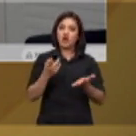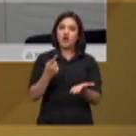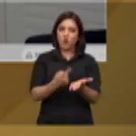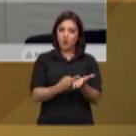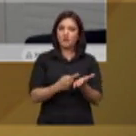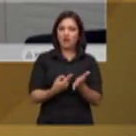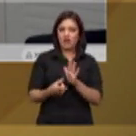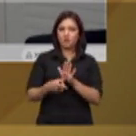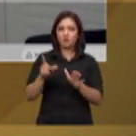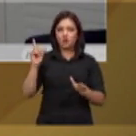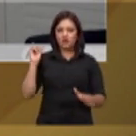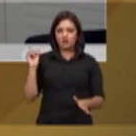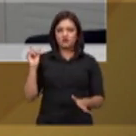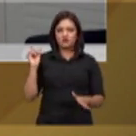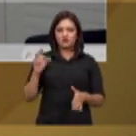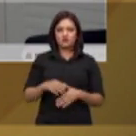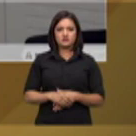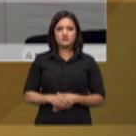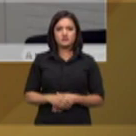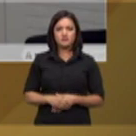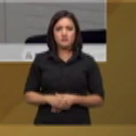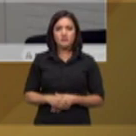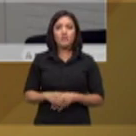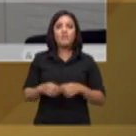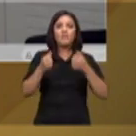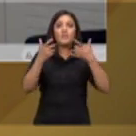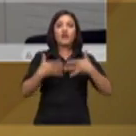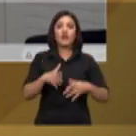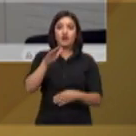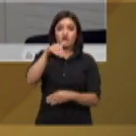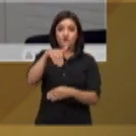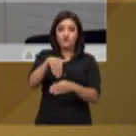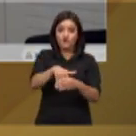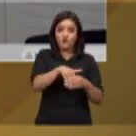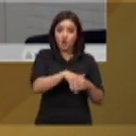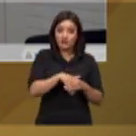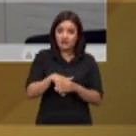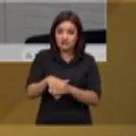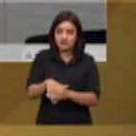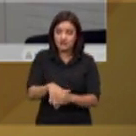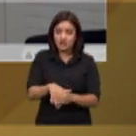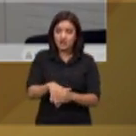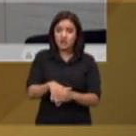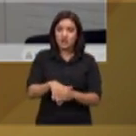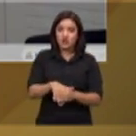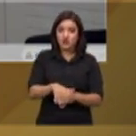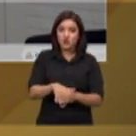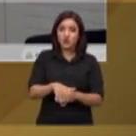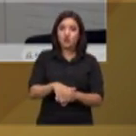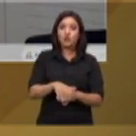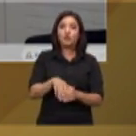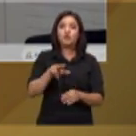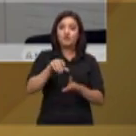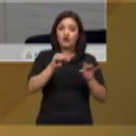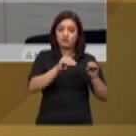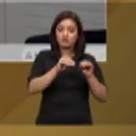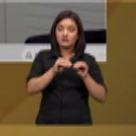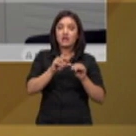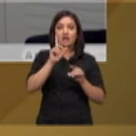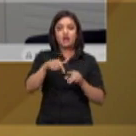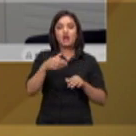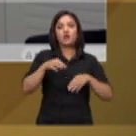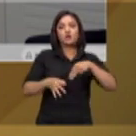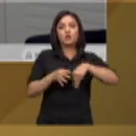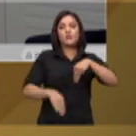pelo colegiado, esclarecer que a votação desse feito da relatoria do ministro Gilmar